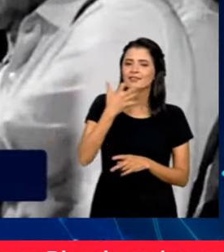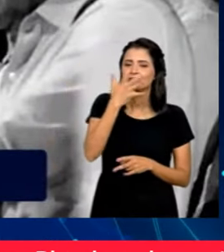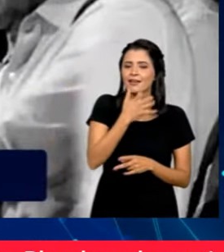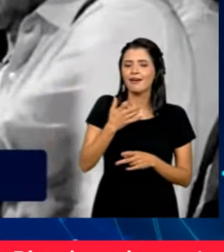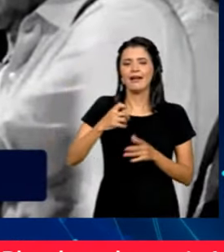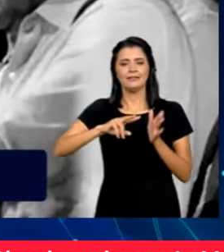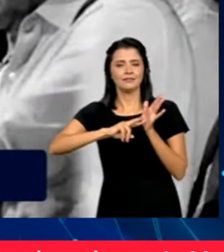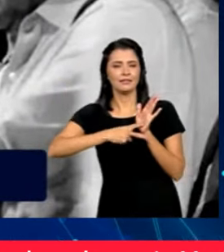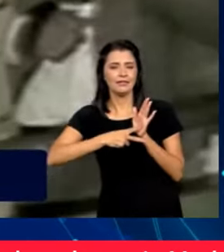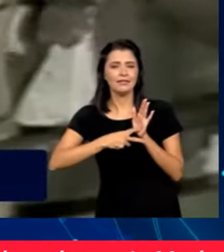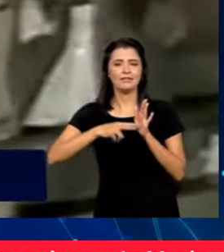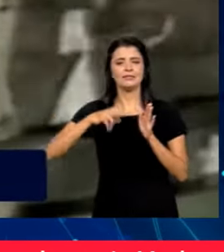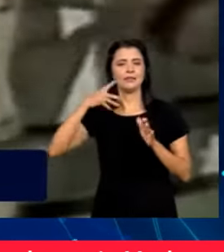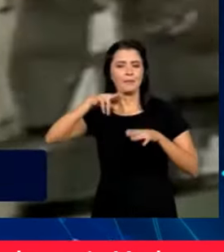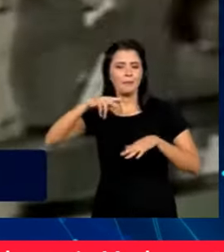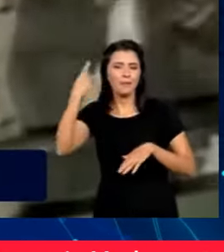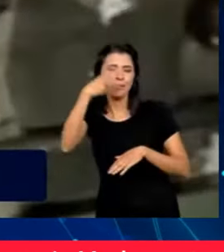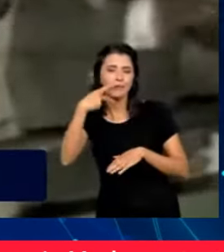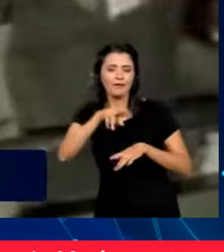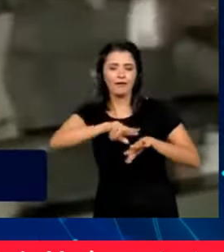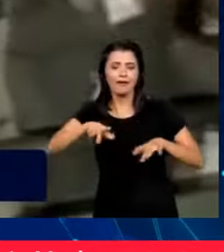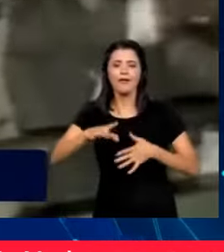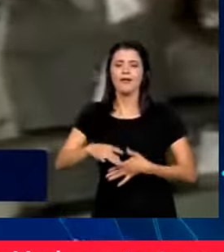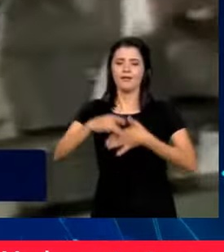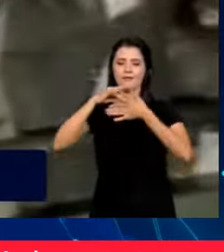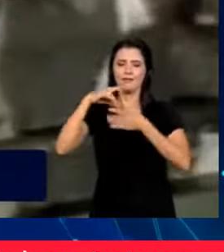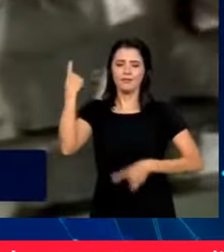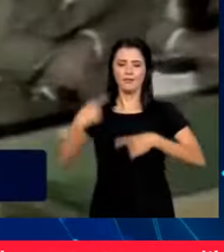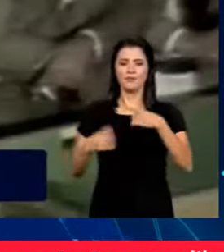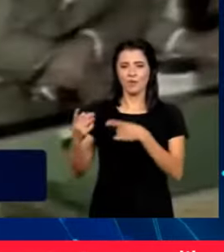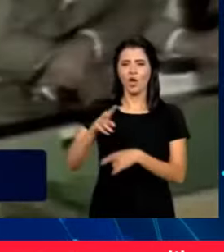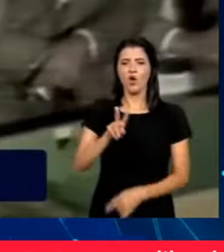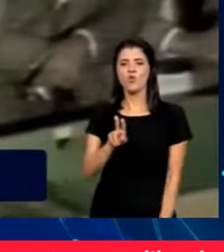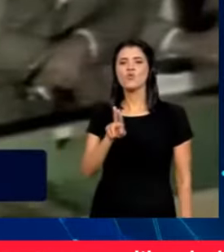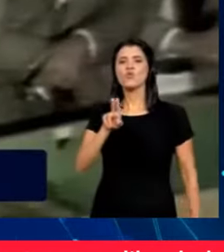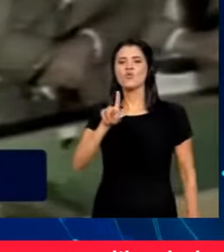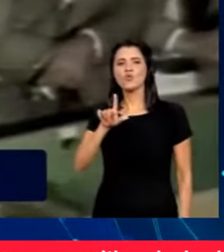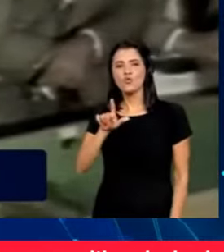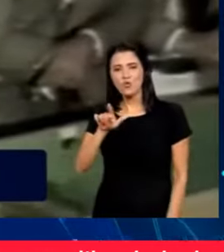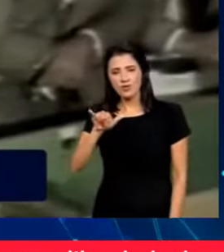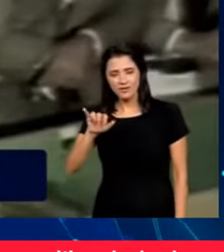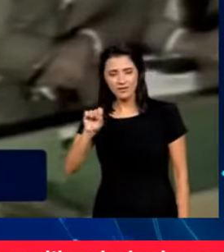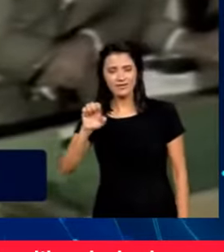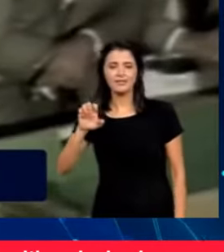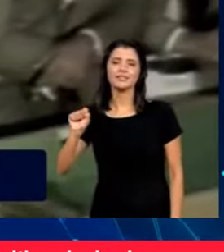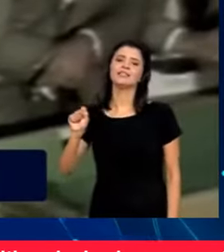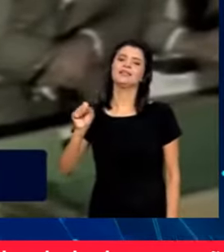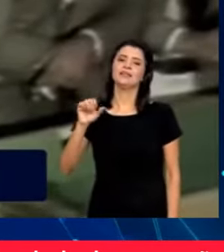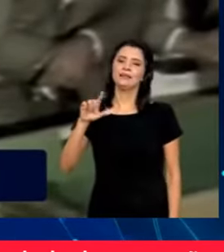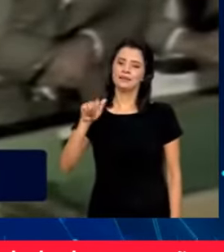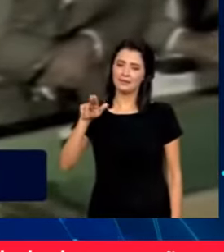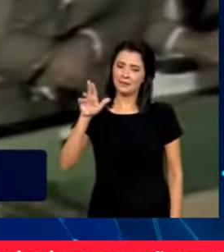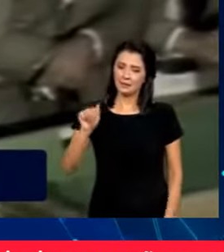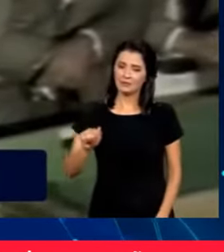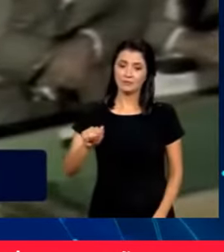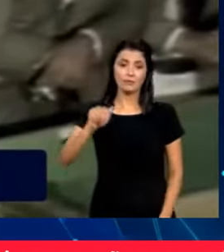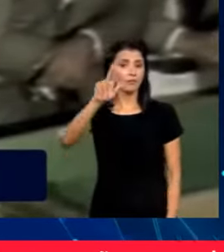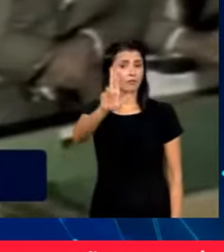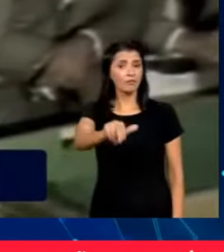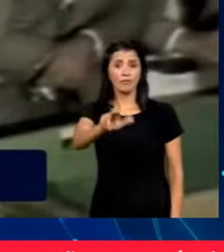sindicalistas, parlamentares e líderes políticos, como Ulisses Guimarães. Jamais o